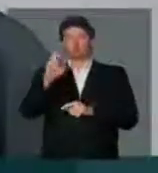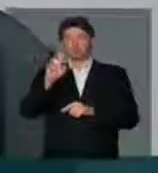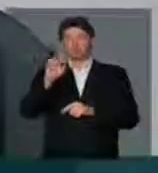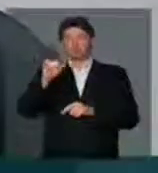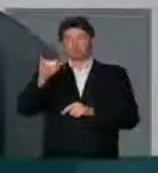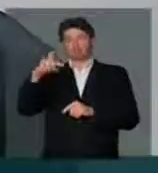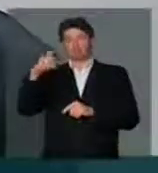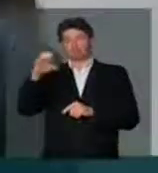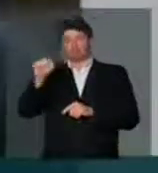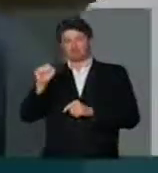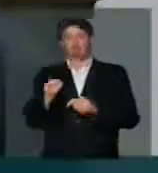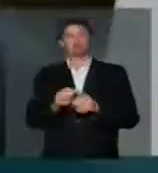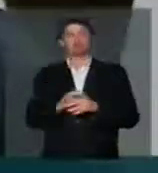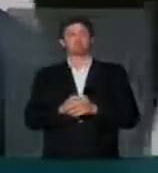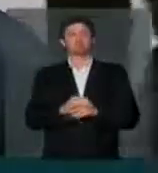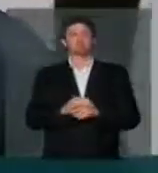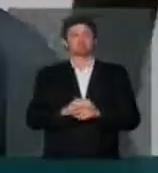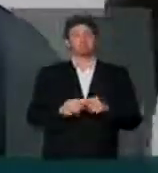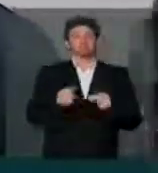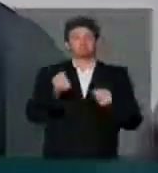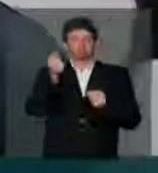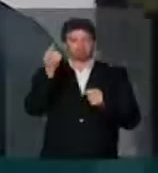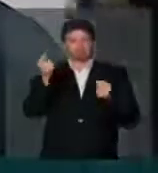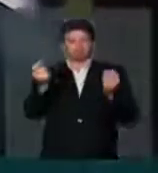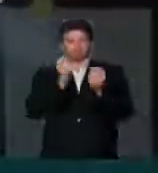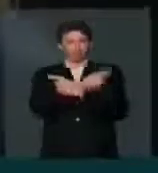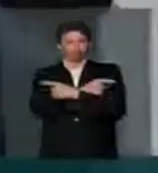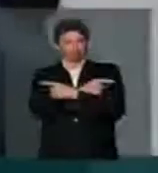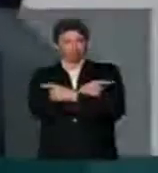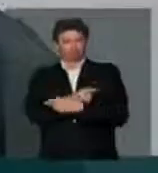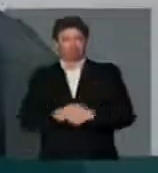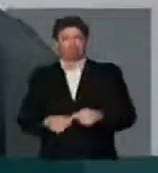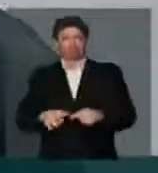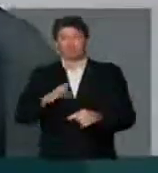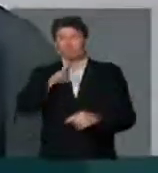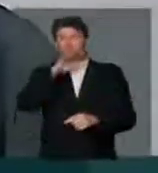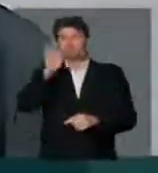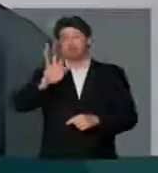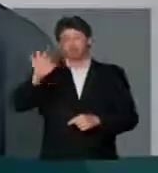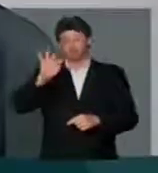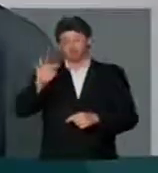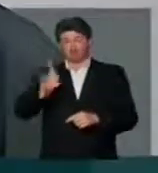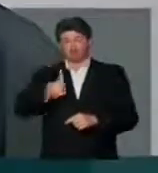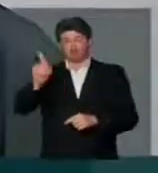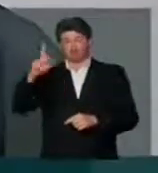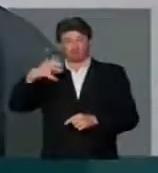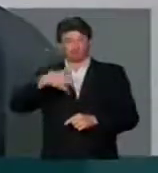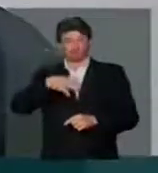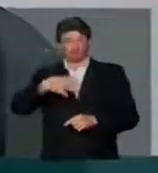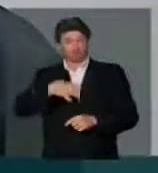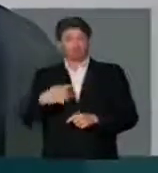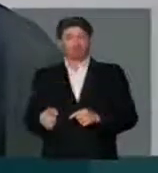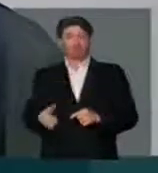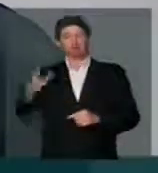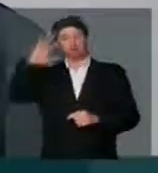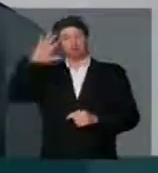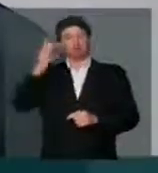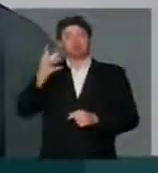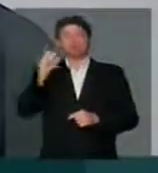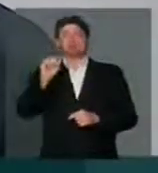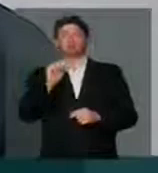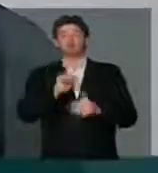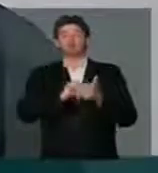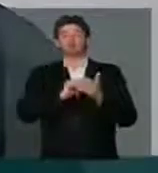pequena empresa. Contraditoriamente, a Receita Federal na Bahia decide